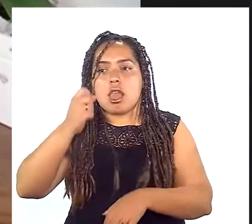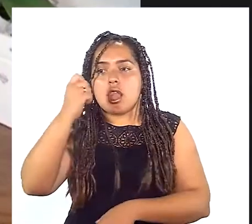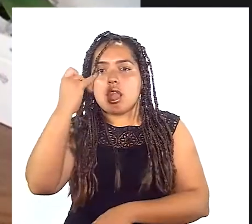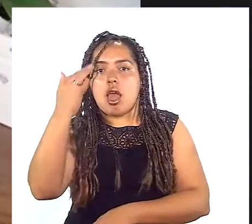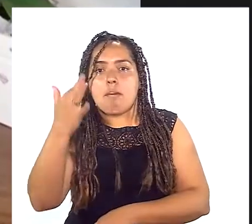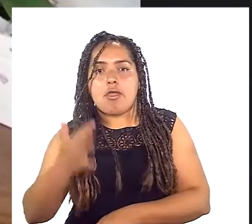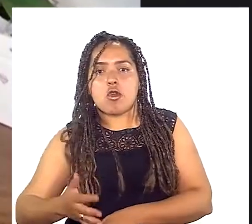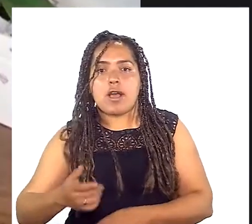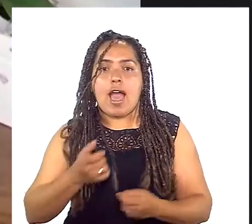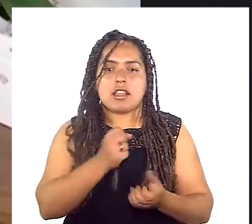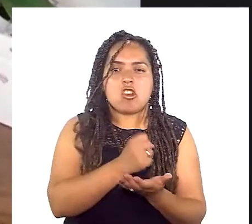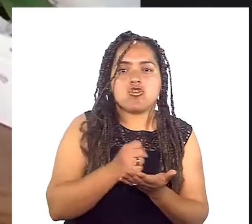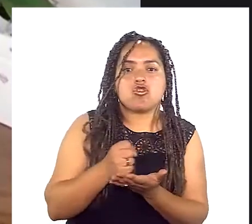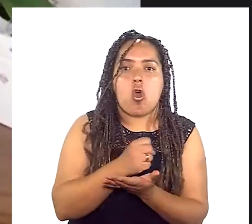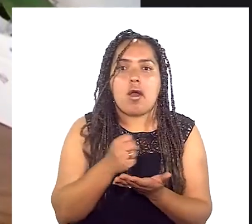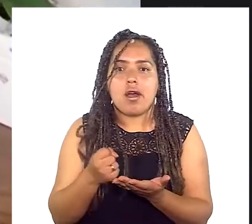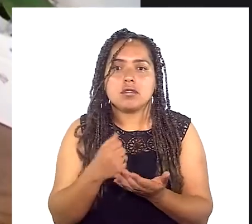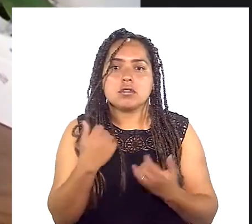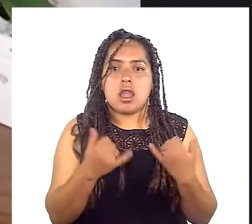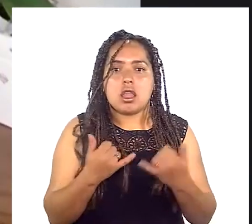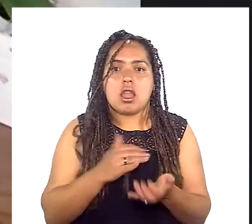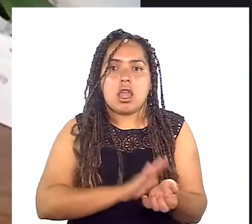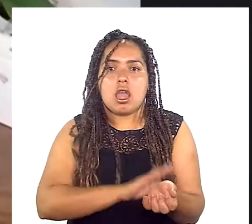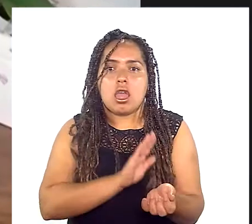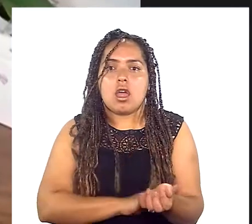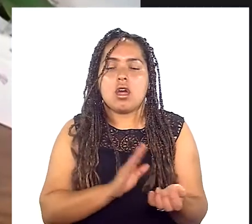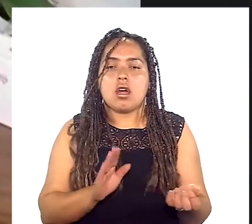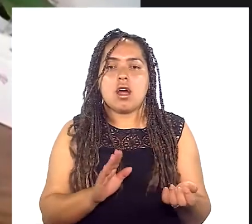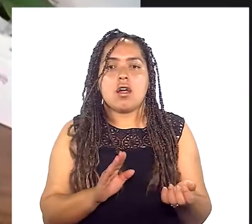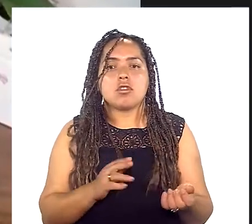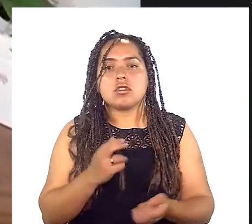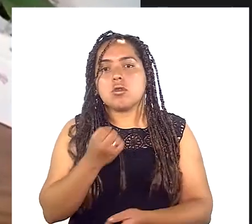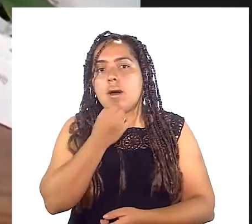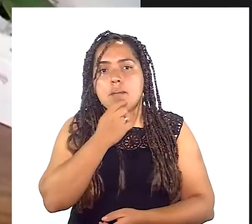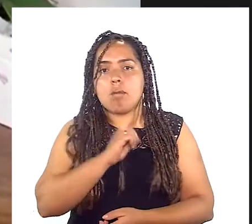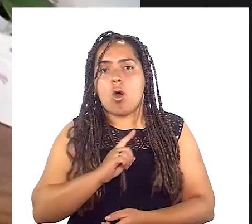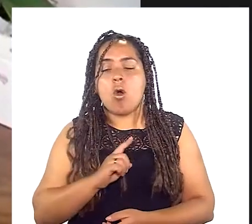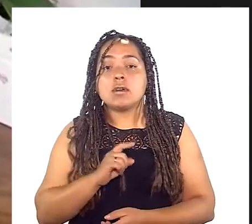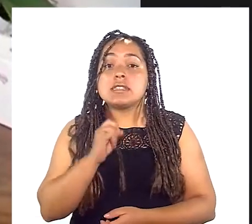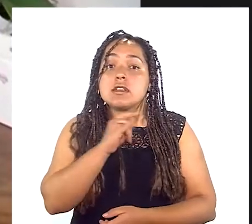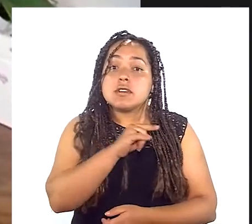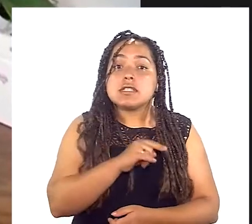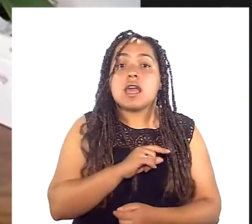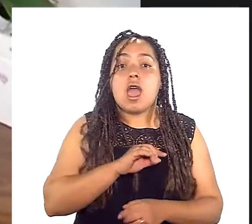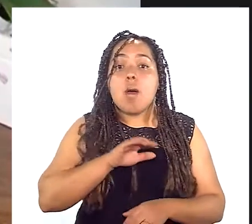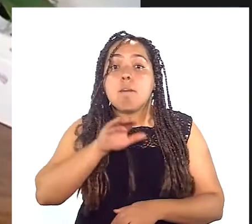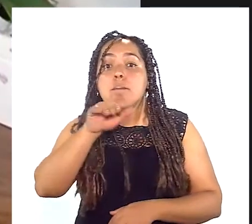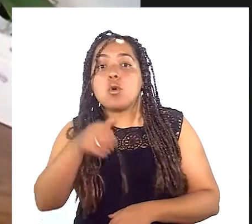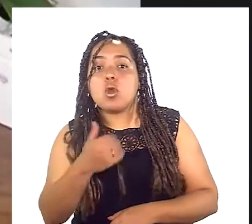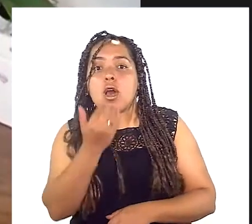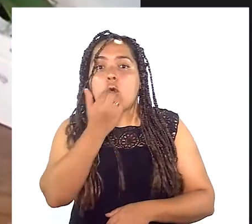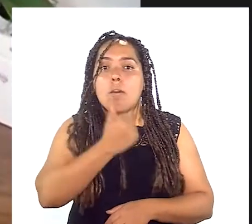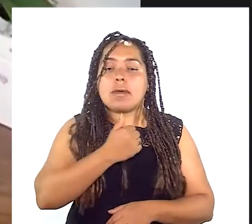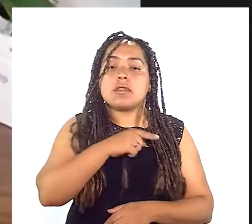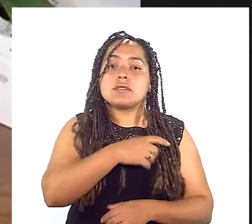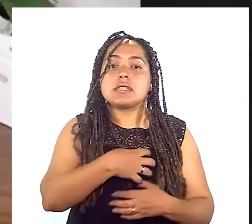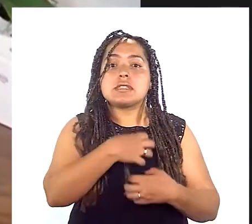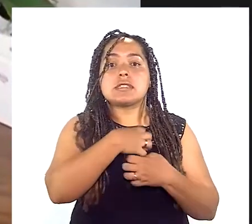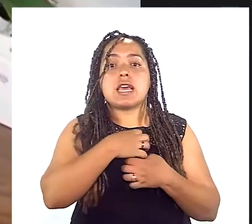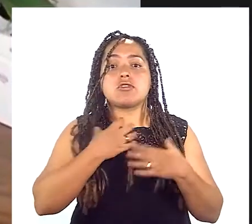à noite, ficar jogando nos jogos eletrônicos, virar madrugada, né? Porque você pular refeições, você também